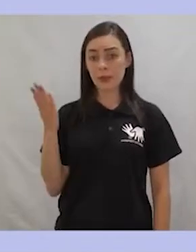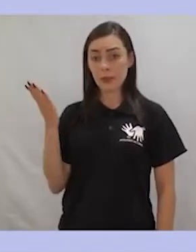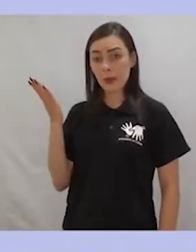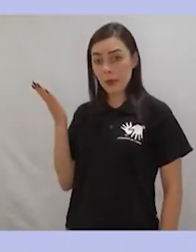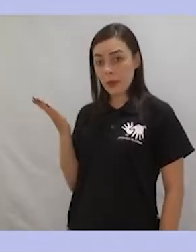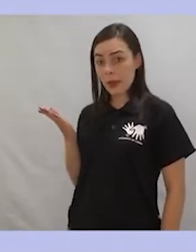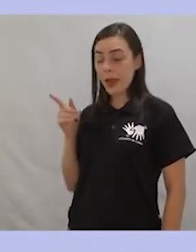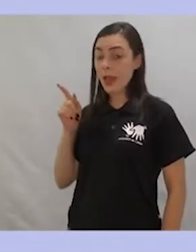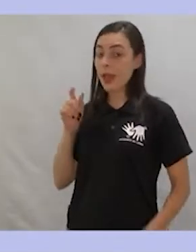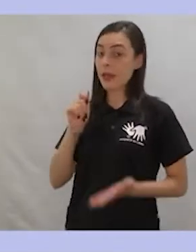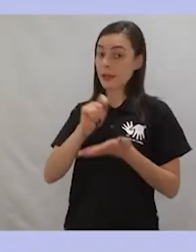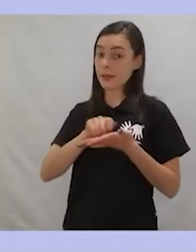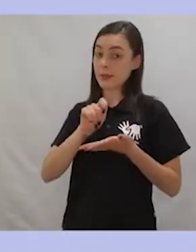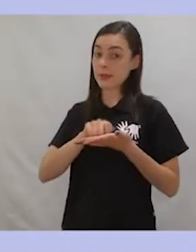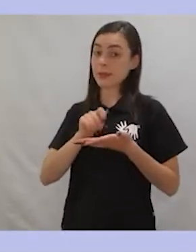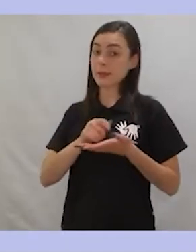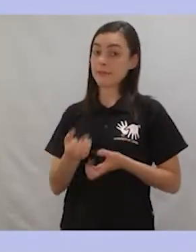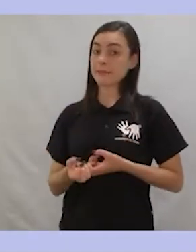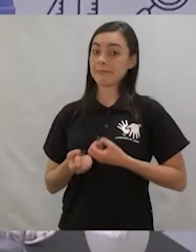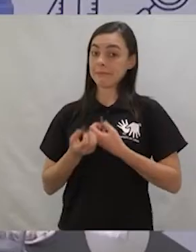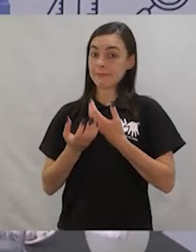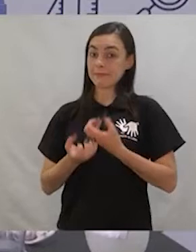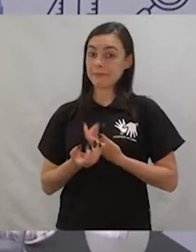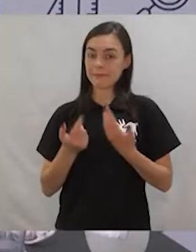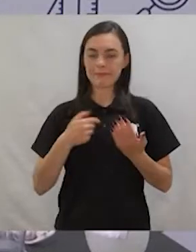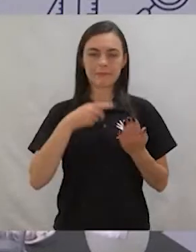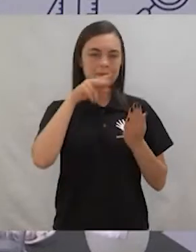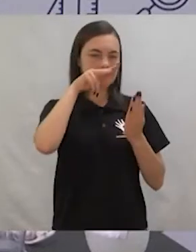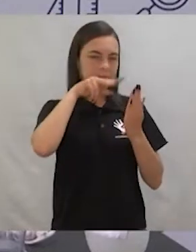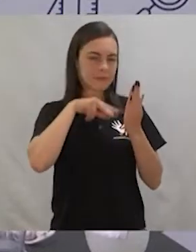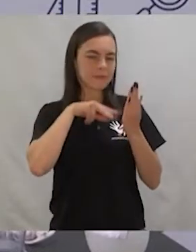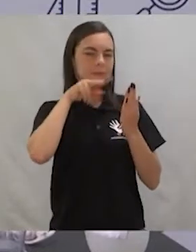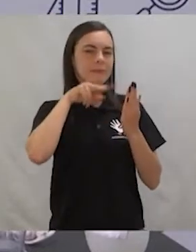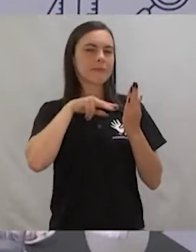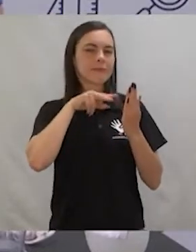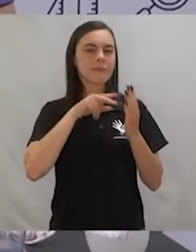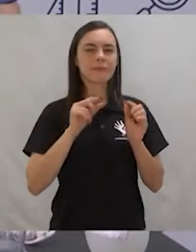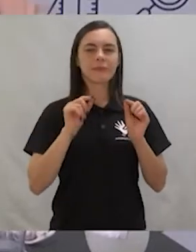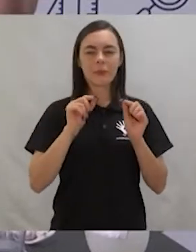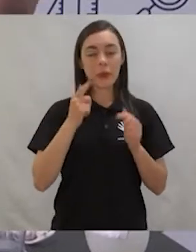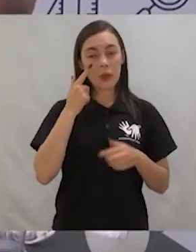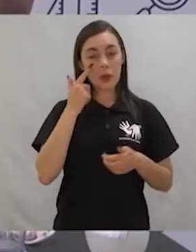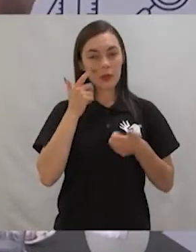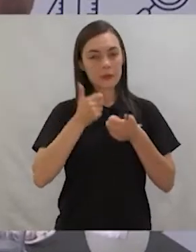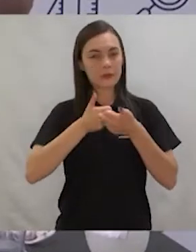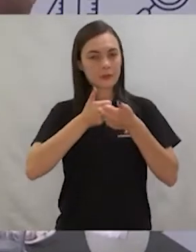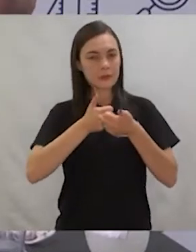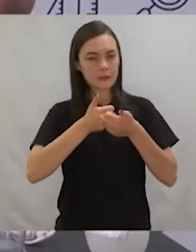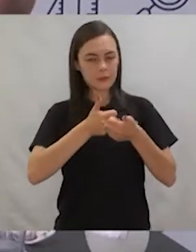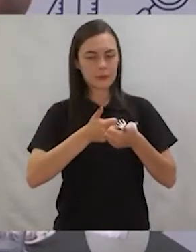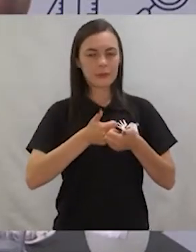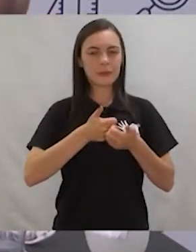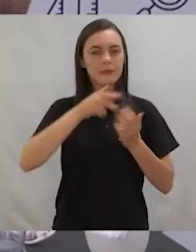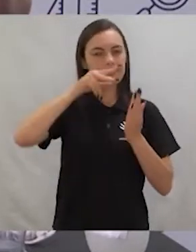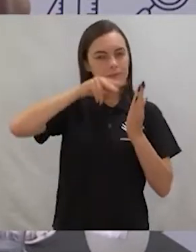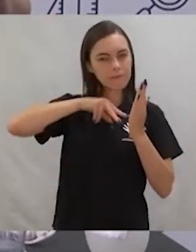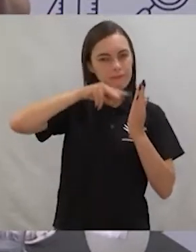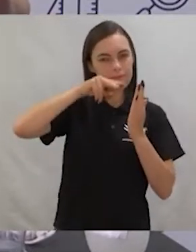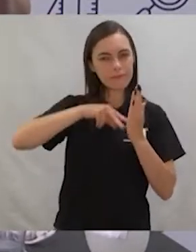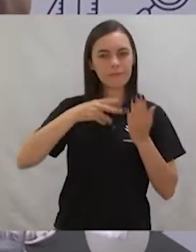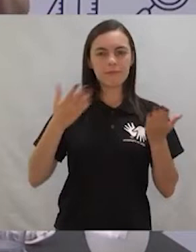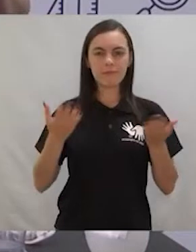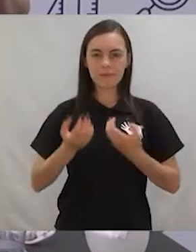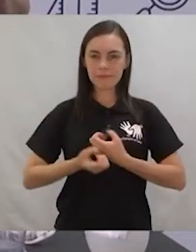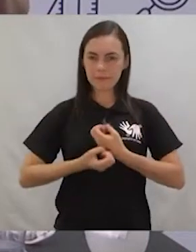é a Adélia Prado, ela que escreveu o poema de hoje. Então agora a professora vai ler. Vamos lá. Acompanhe bem a